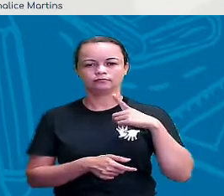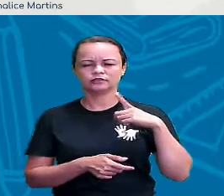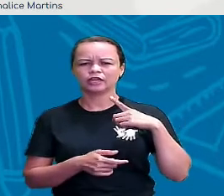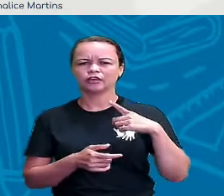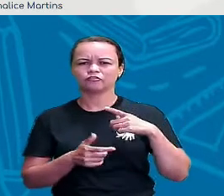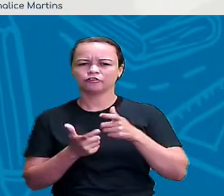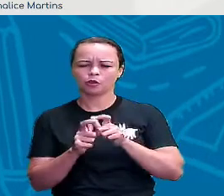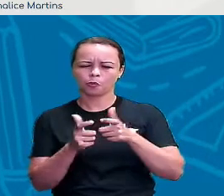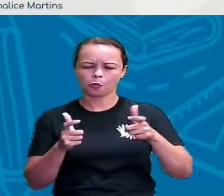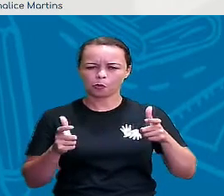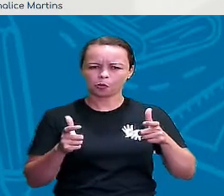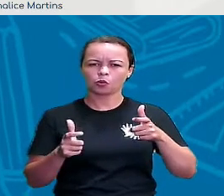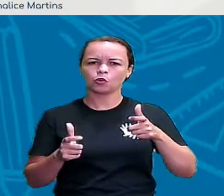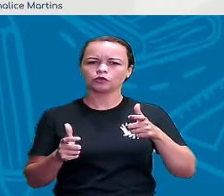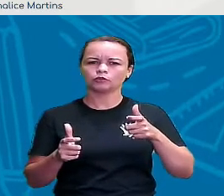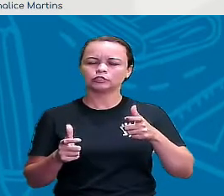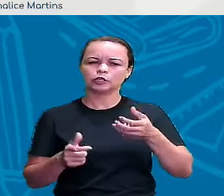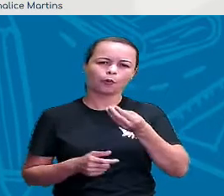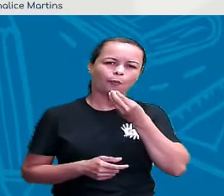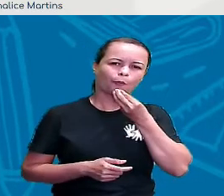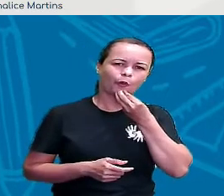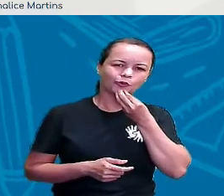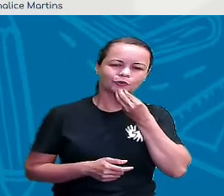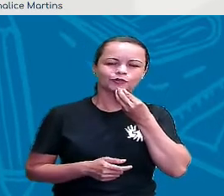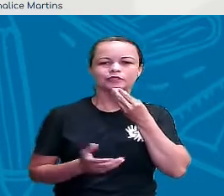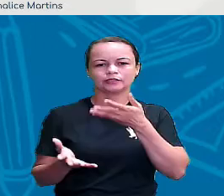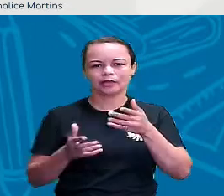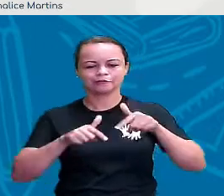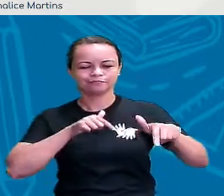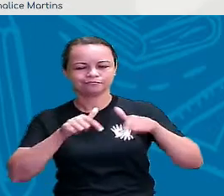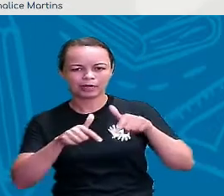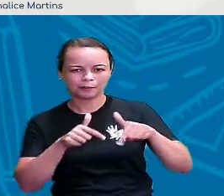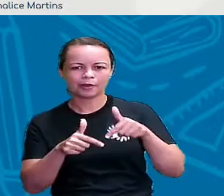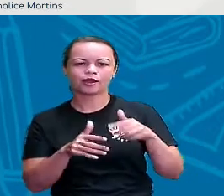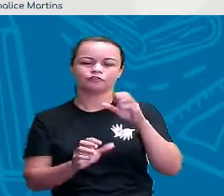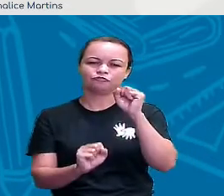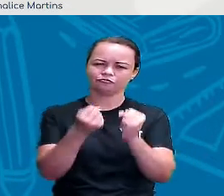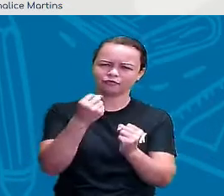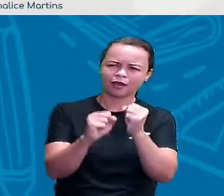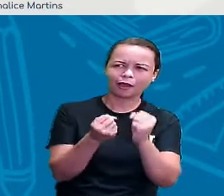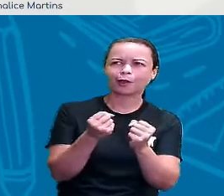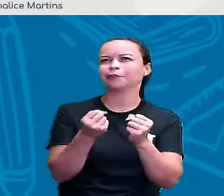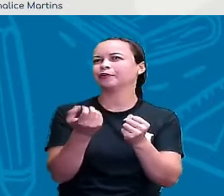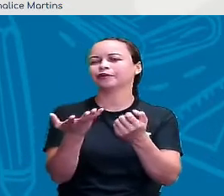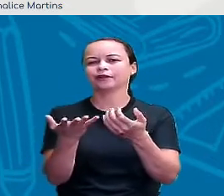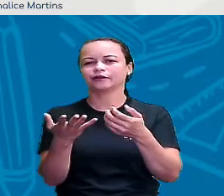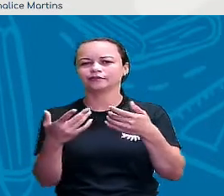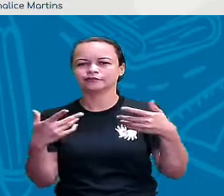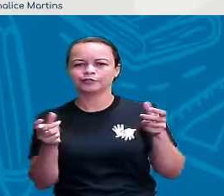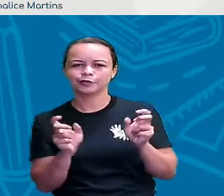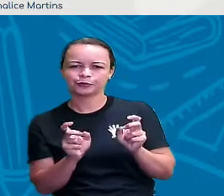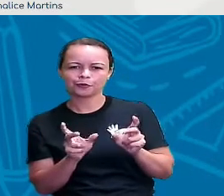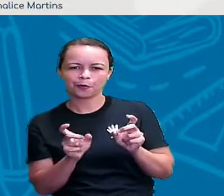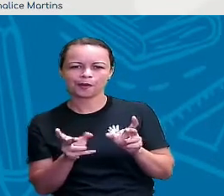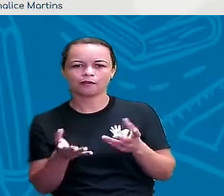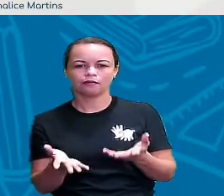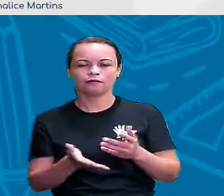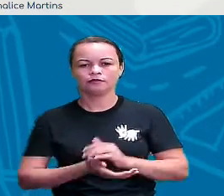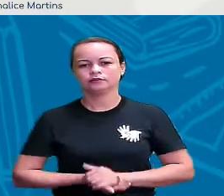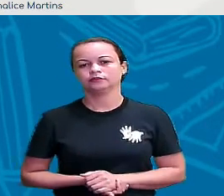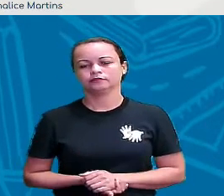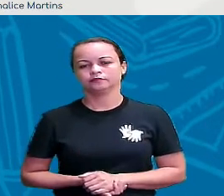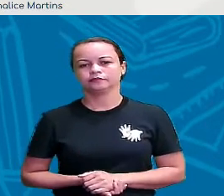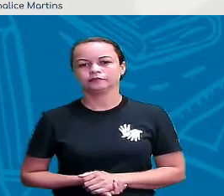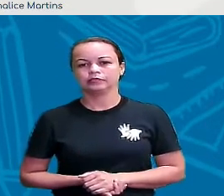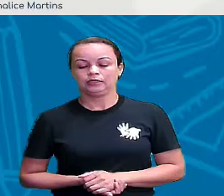maior número de oportunidades de empregos em fábricas e no comércio. Então, grande